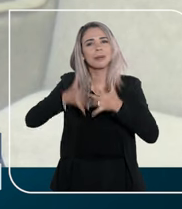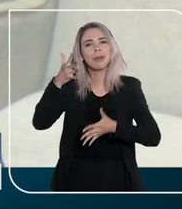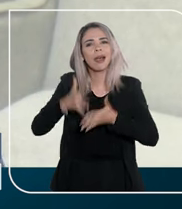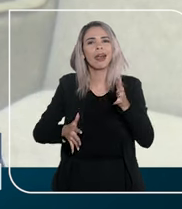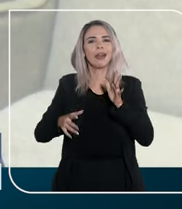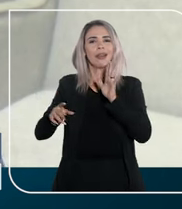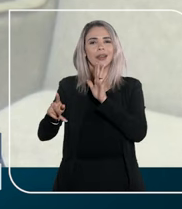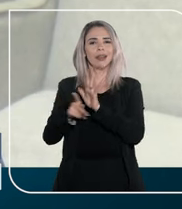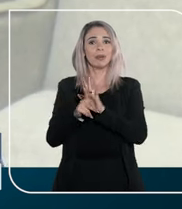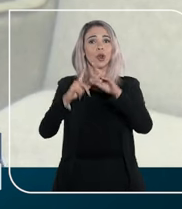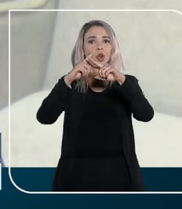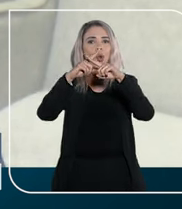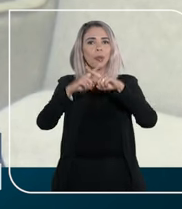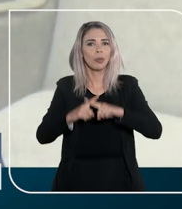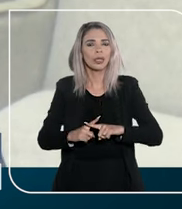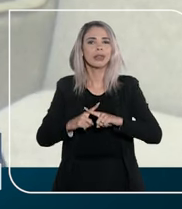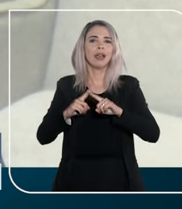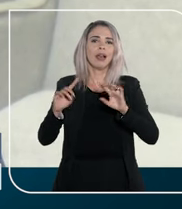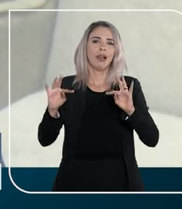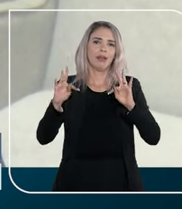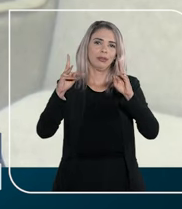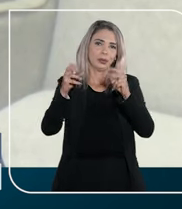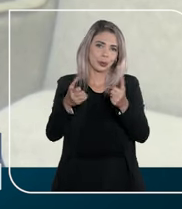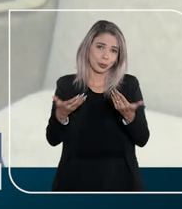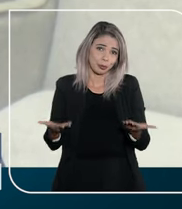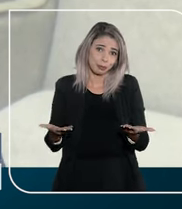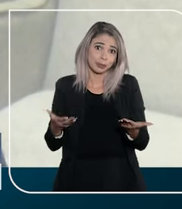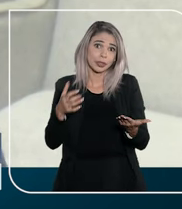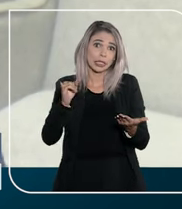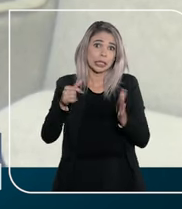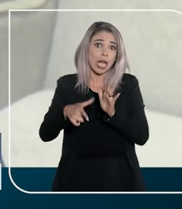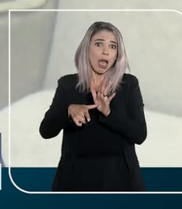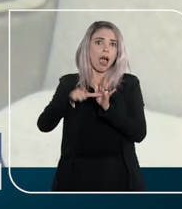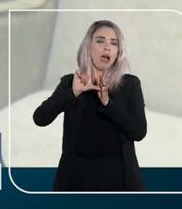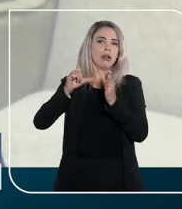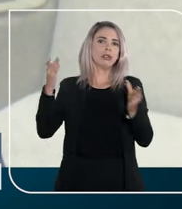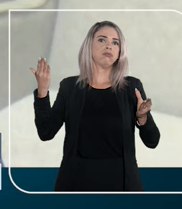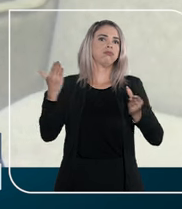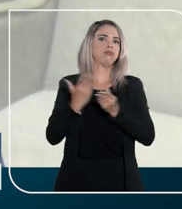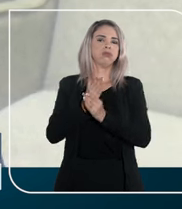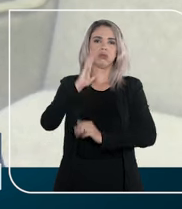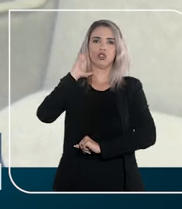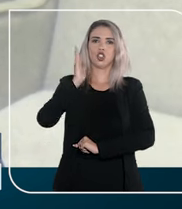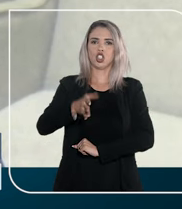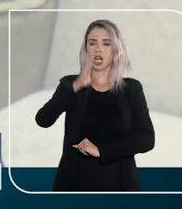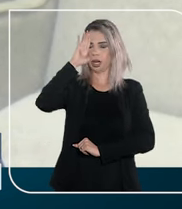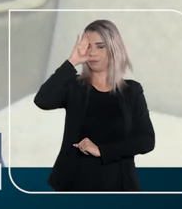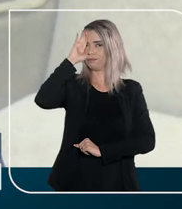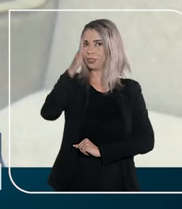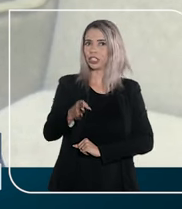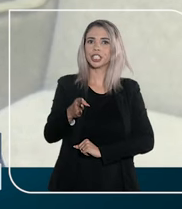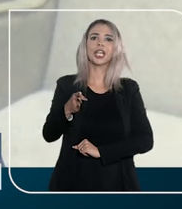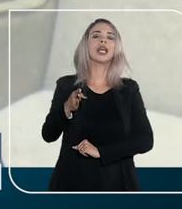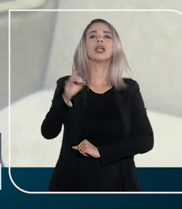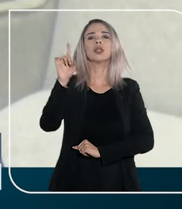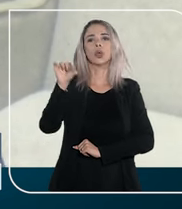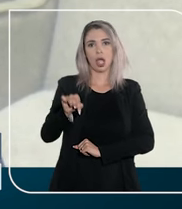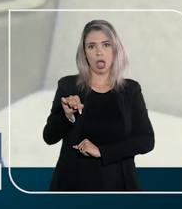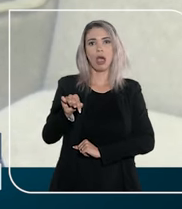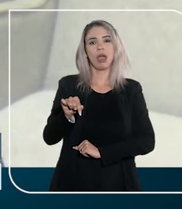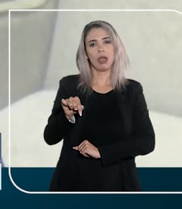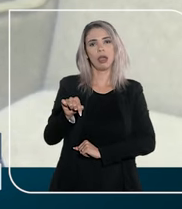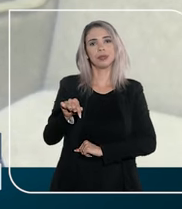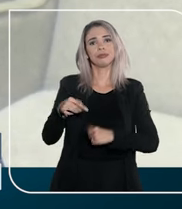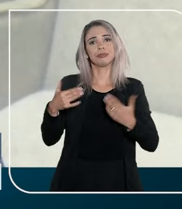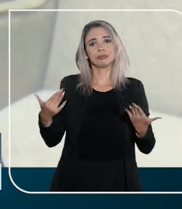a competição, a disputa. Então, quanto antes o candidato possa questionar